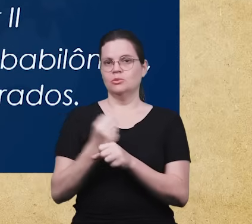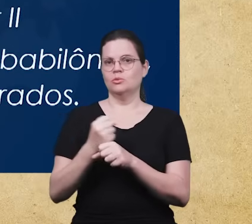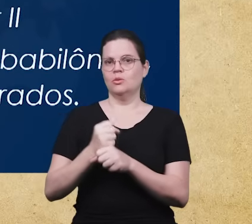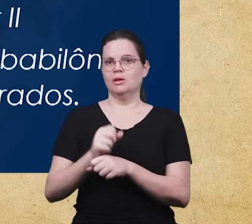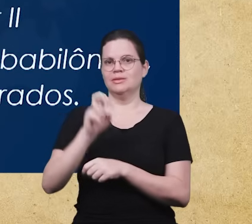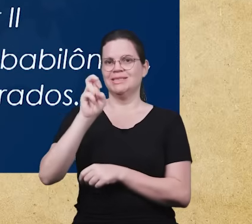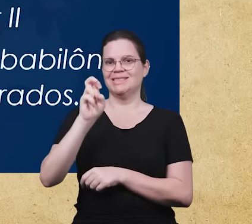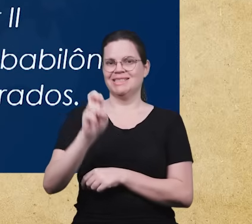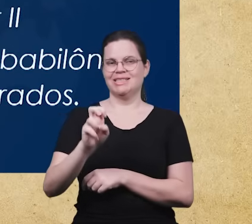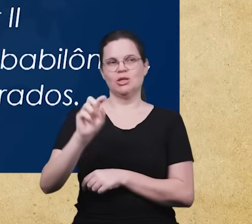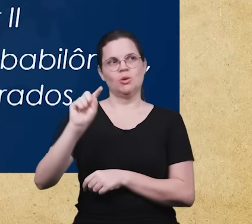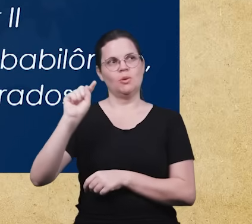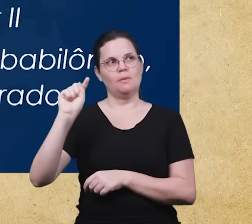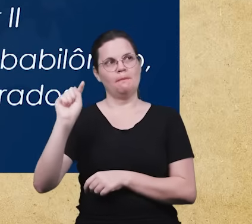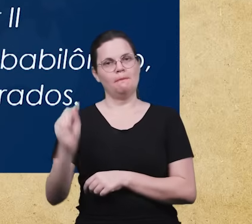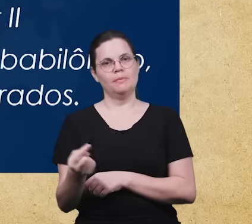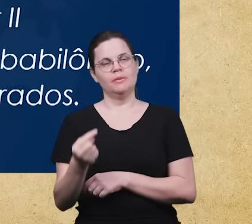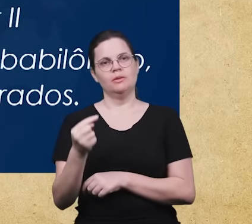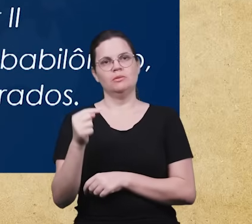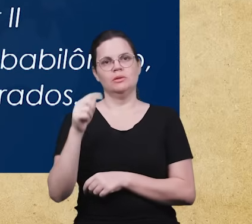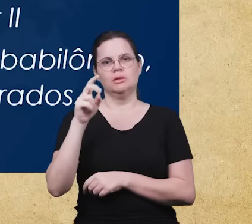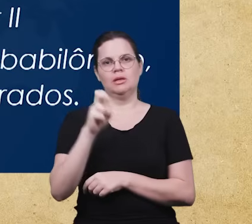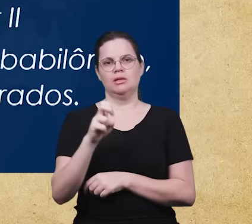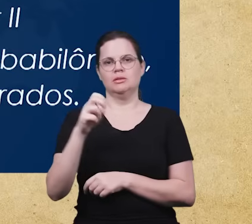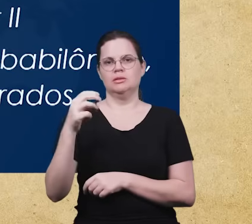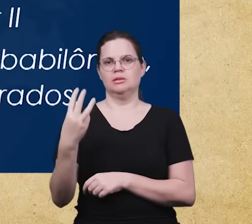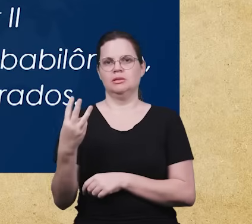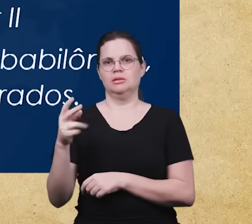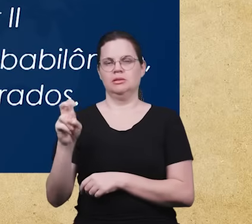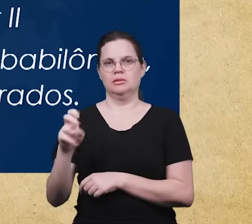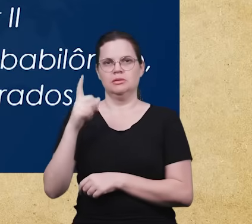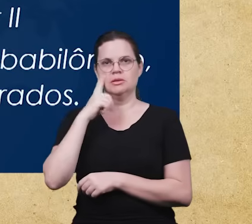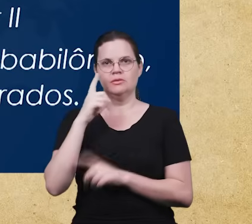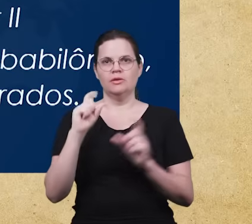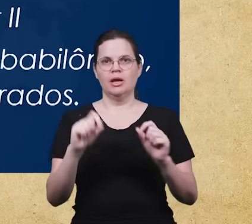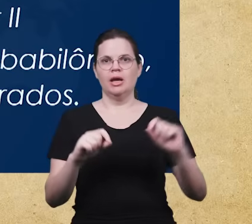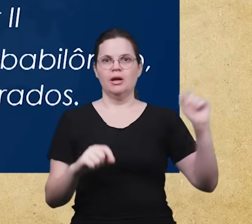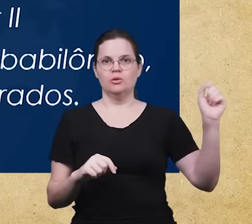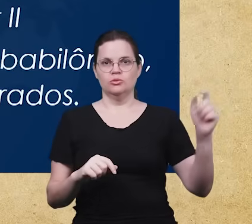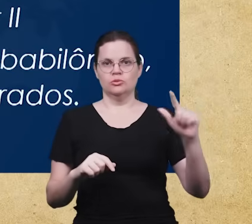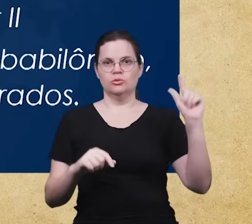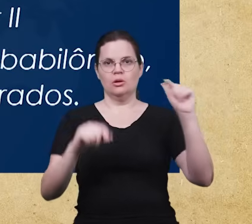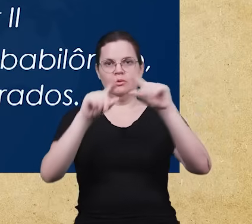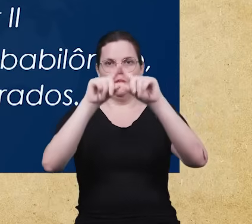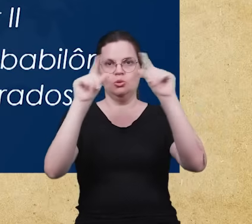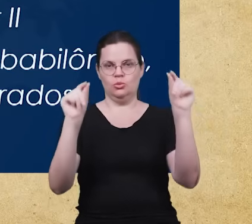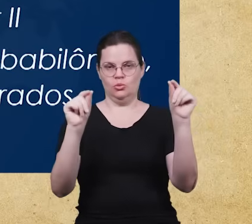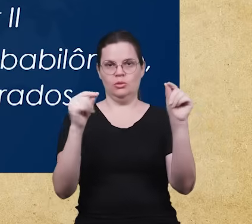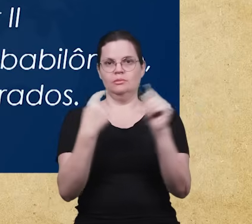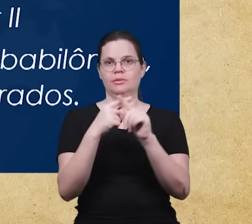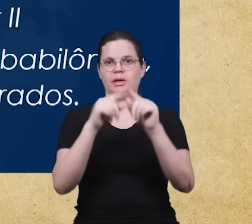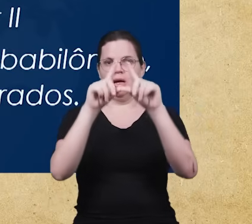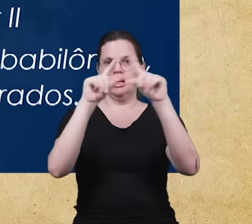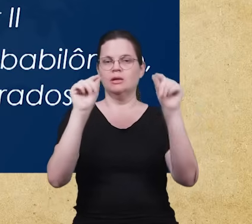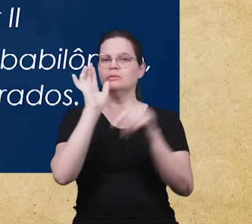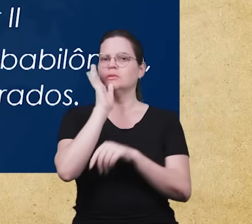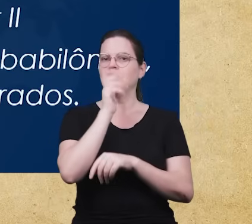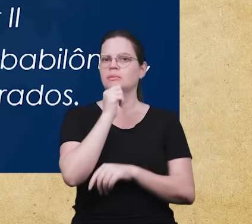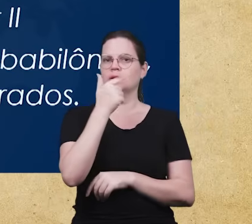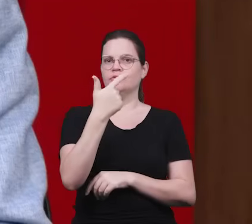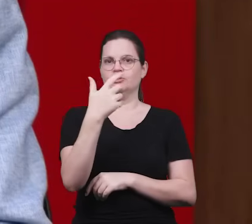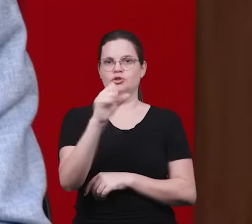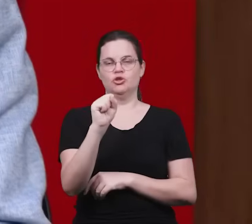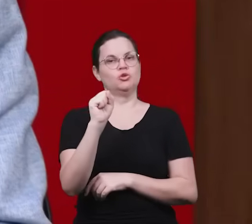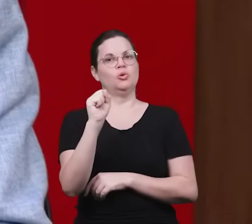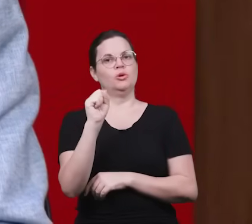né? Um calendário luno-solar, ou seja, a Lua demora 28, tem um período de 28 dias, né, de